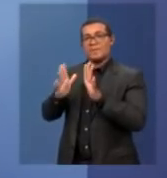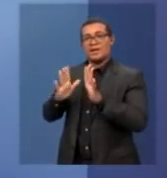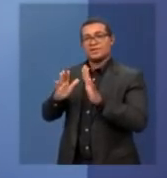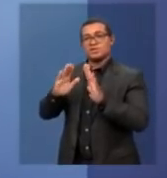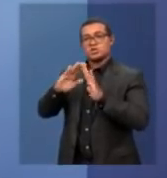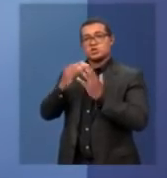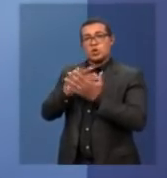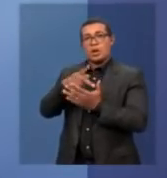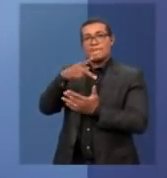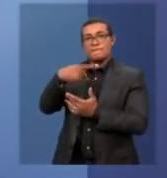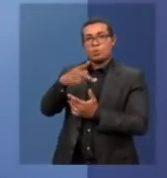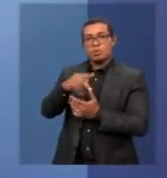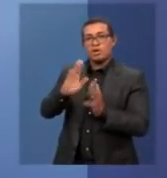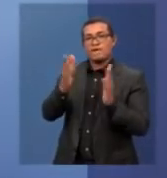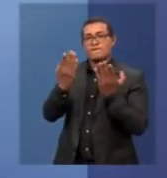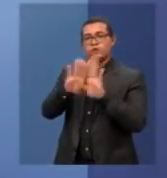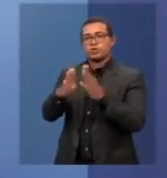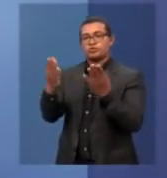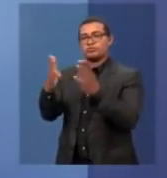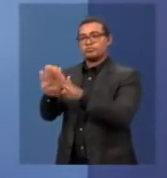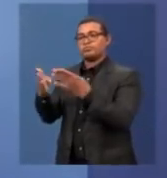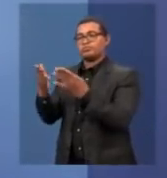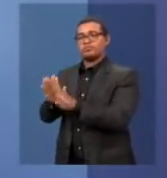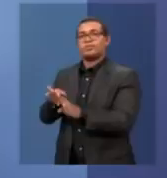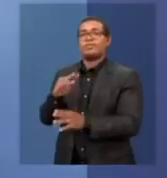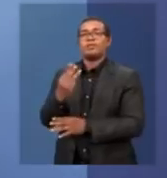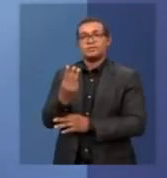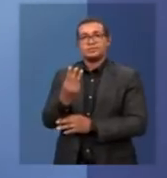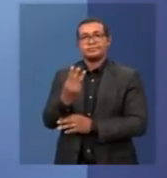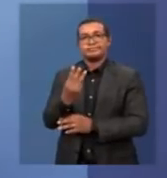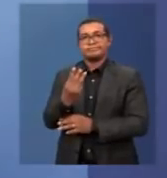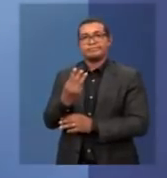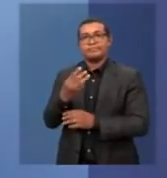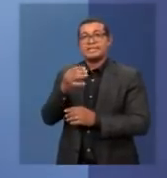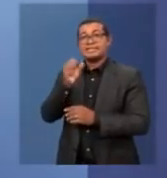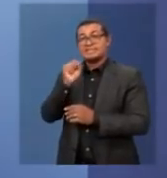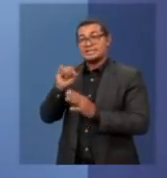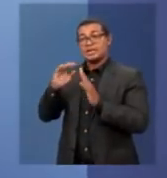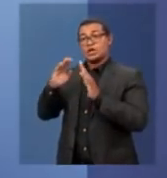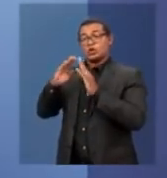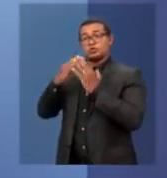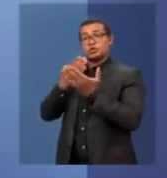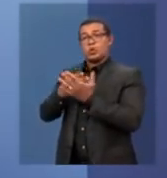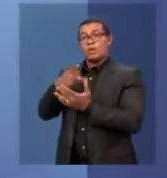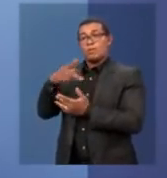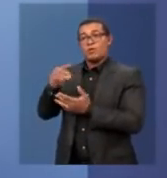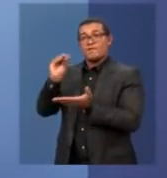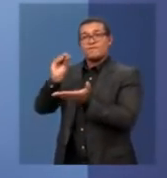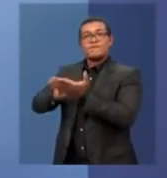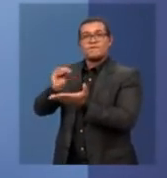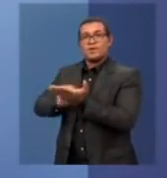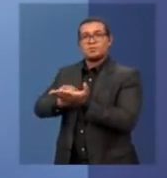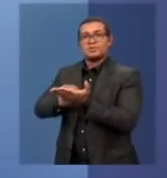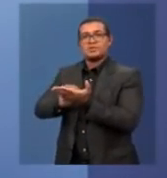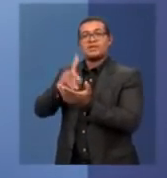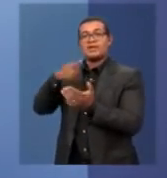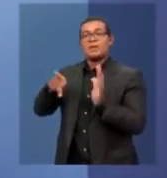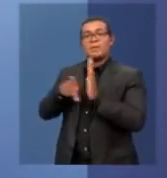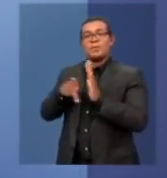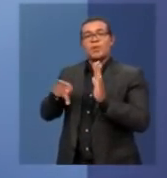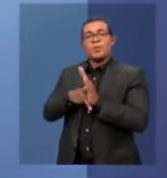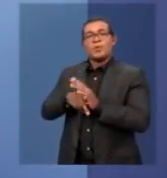pessoas protestaram e onde falta à escola pública exatamente onde estão as comunidades mais carentes